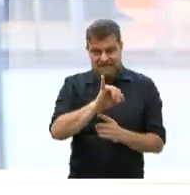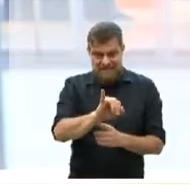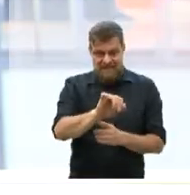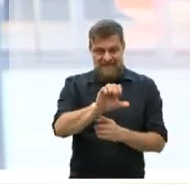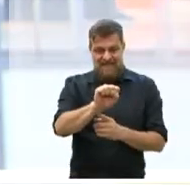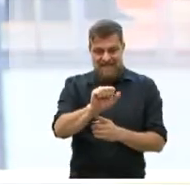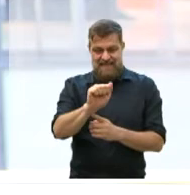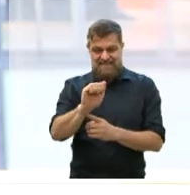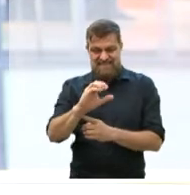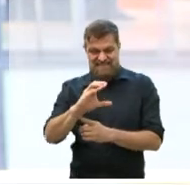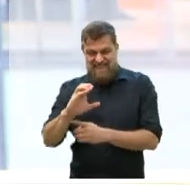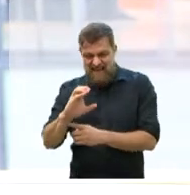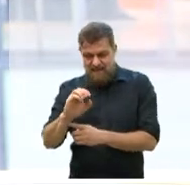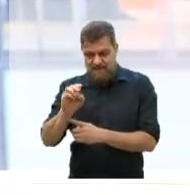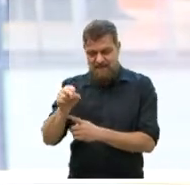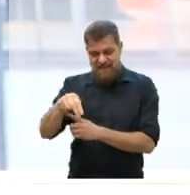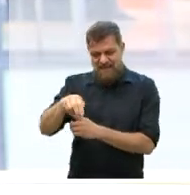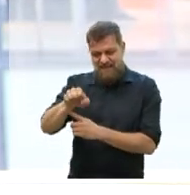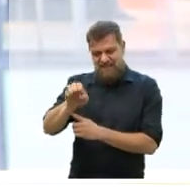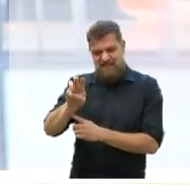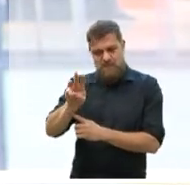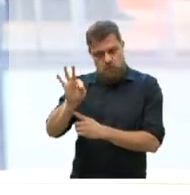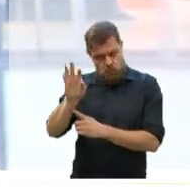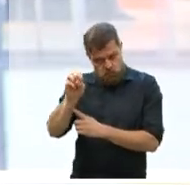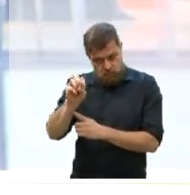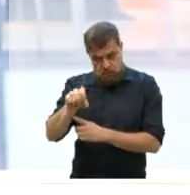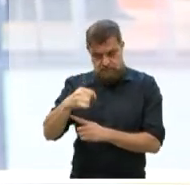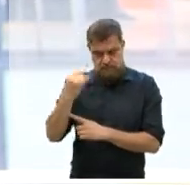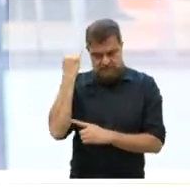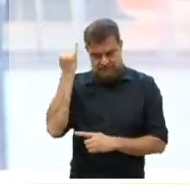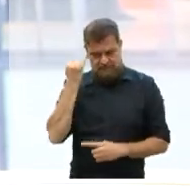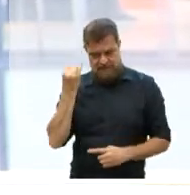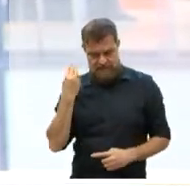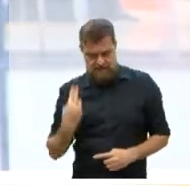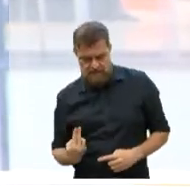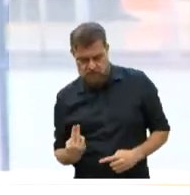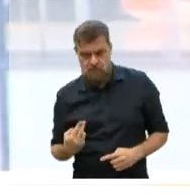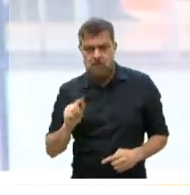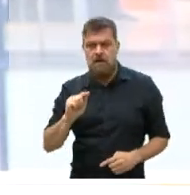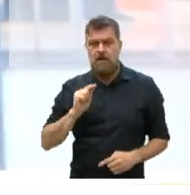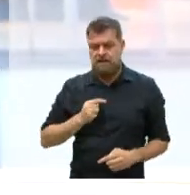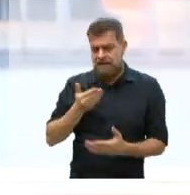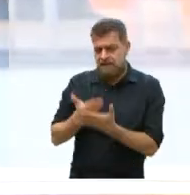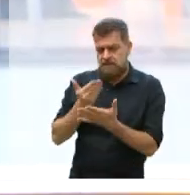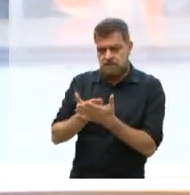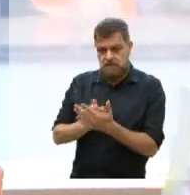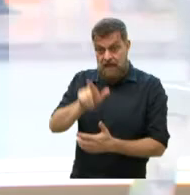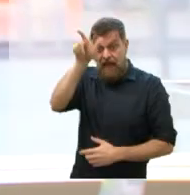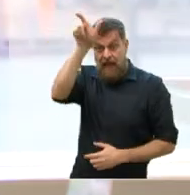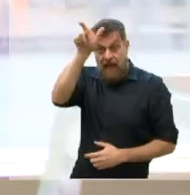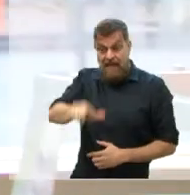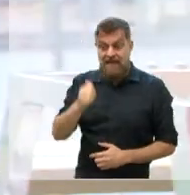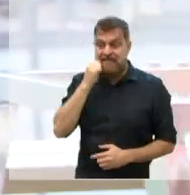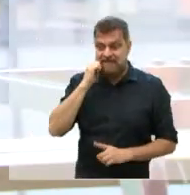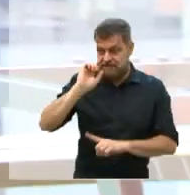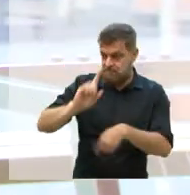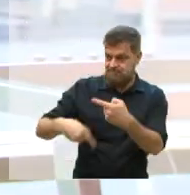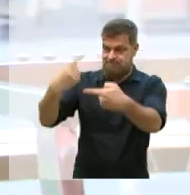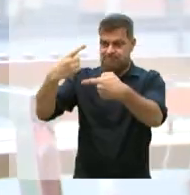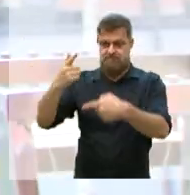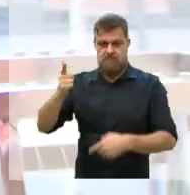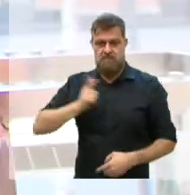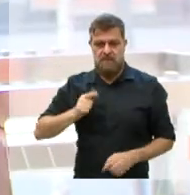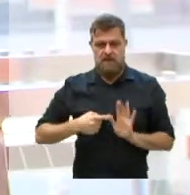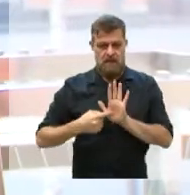Isaac Newton. Quem estuda conhece muito bem esse nome. Afinal, ele revolucionou a ciência. Que é um